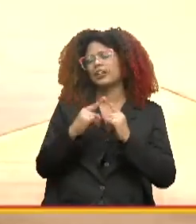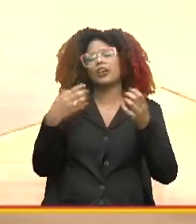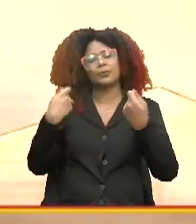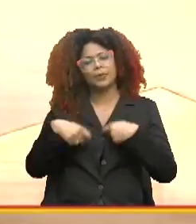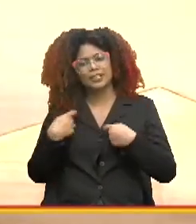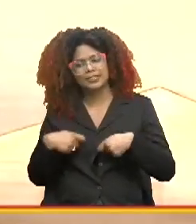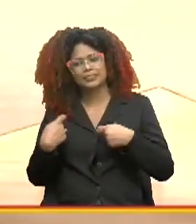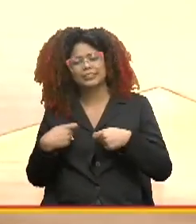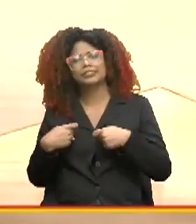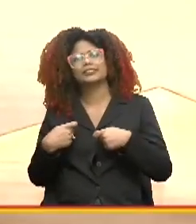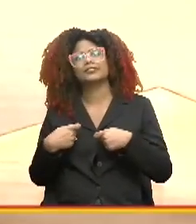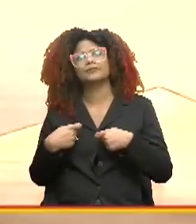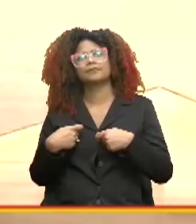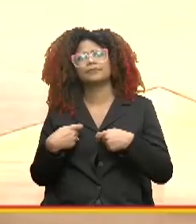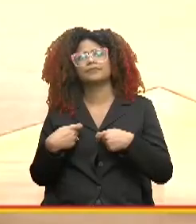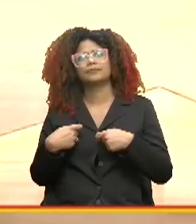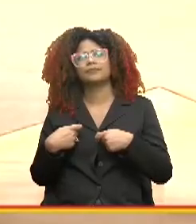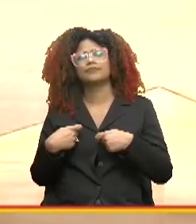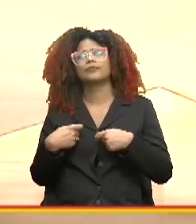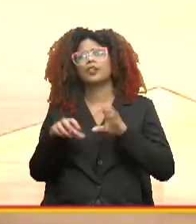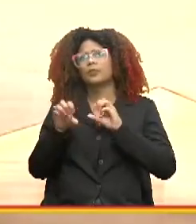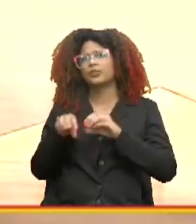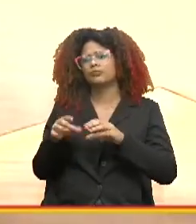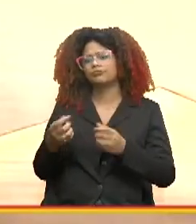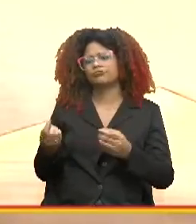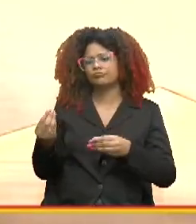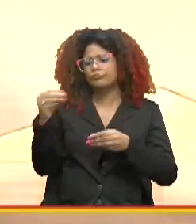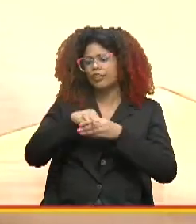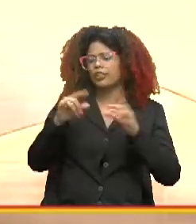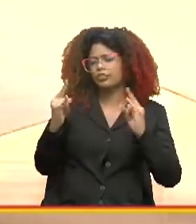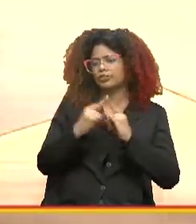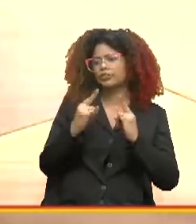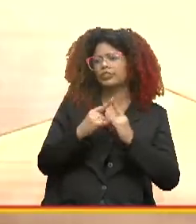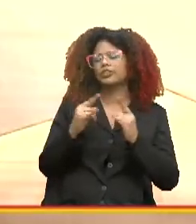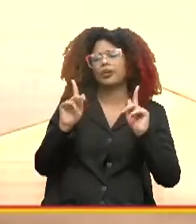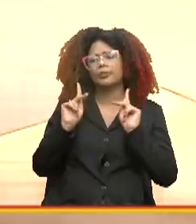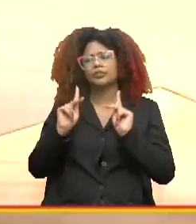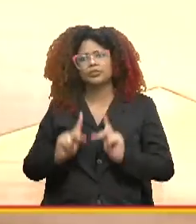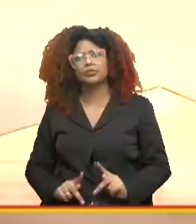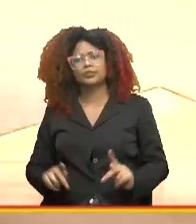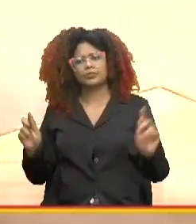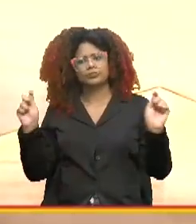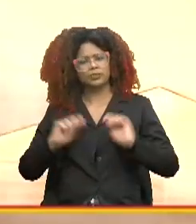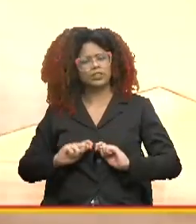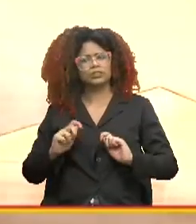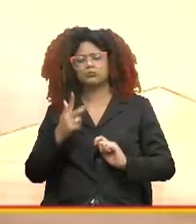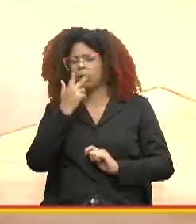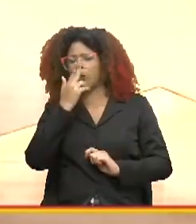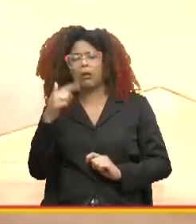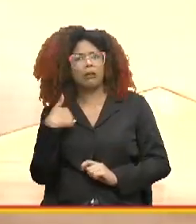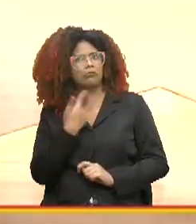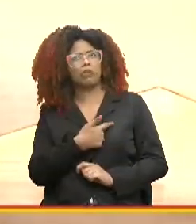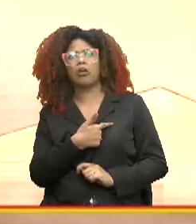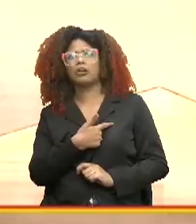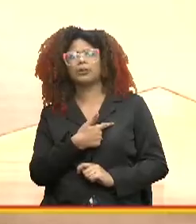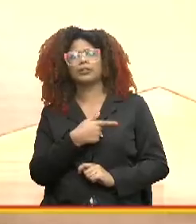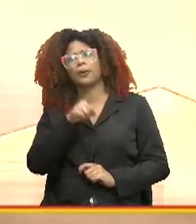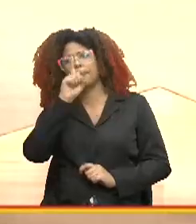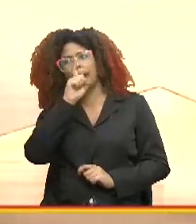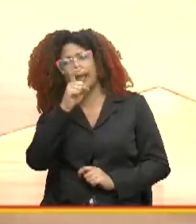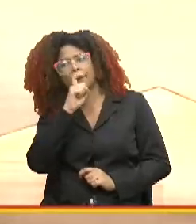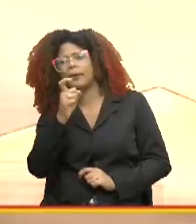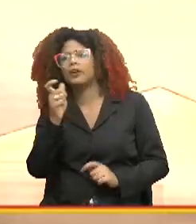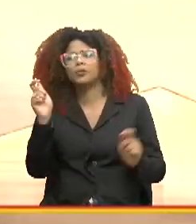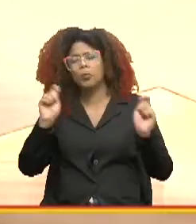educação ali dentro também das entidades porque são pessoas aptas tanto quanto nós a serem pais serem